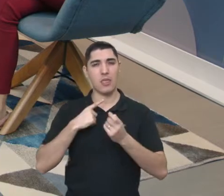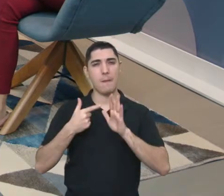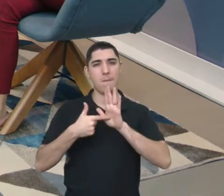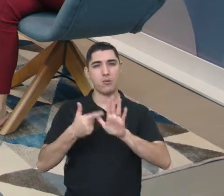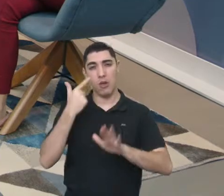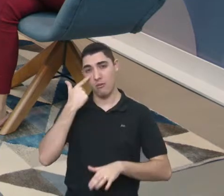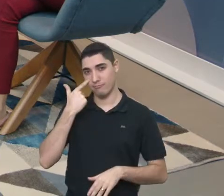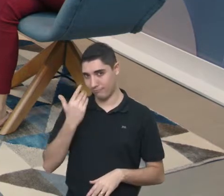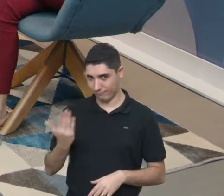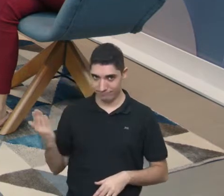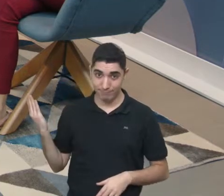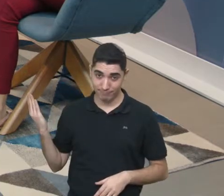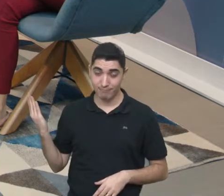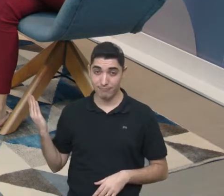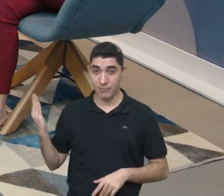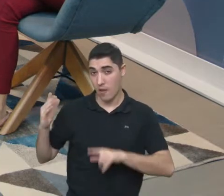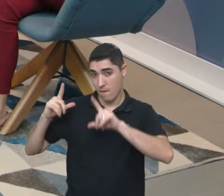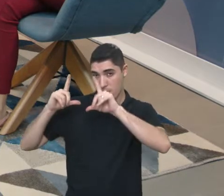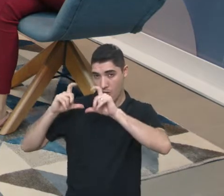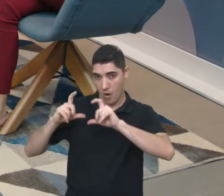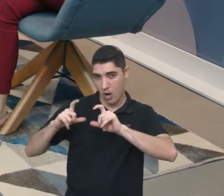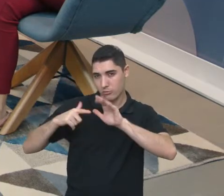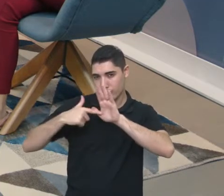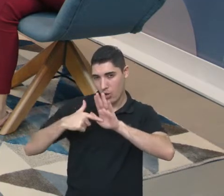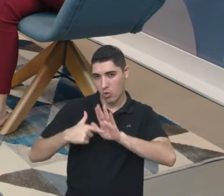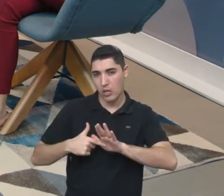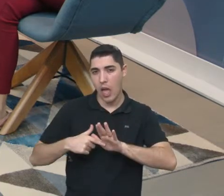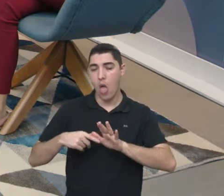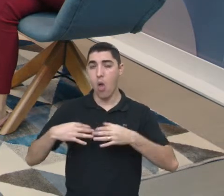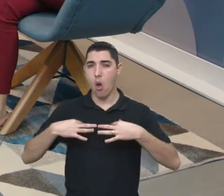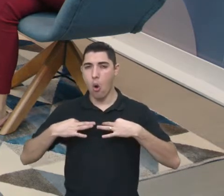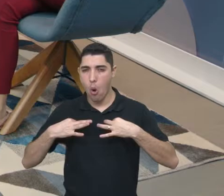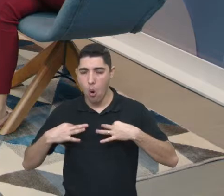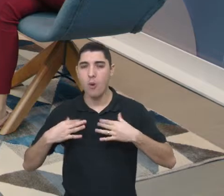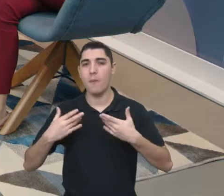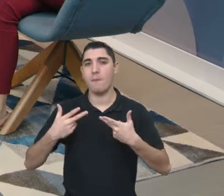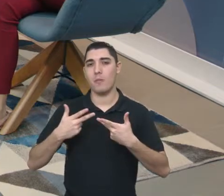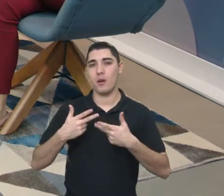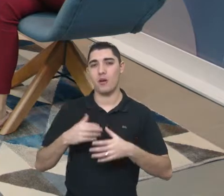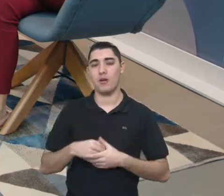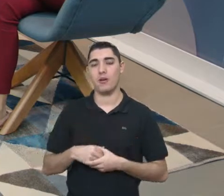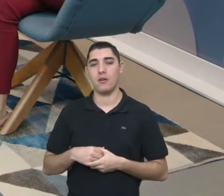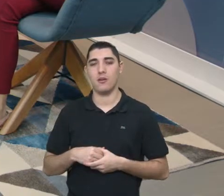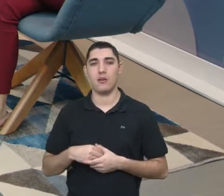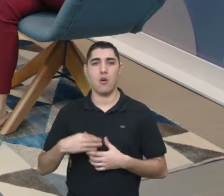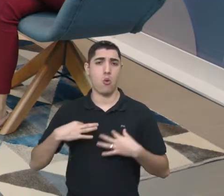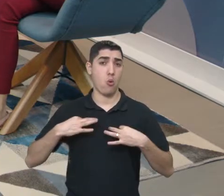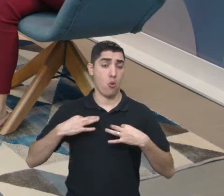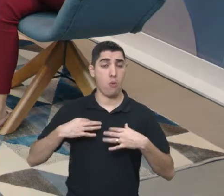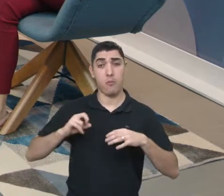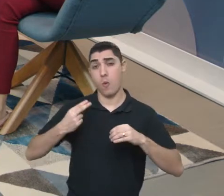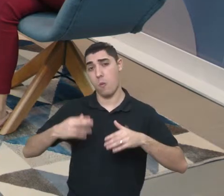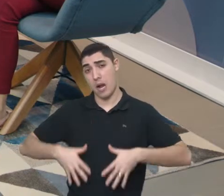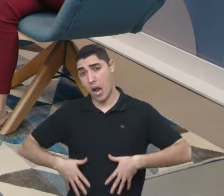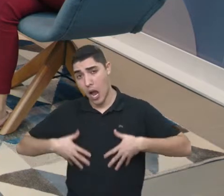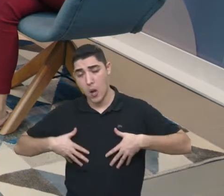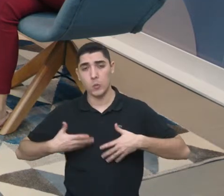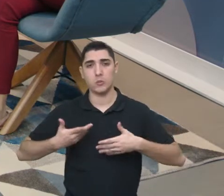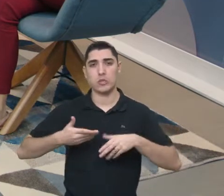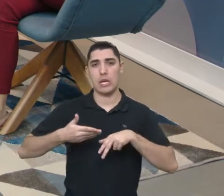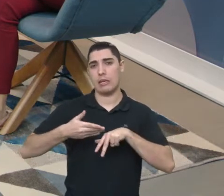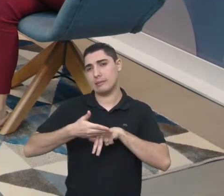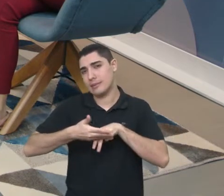aqui algumas imagens, né, de alguns looks até, de algumas roupas,